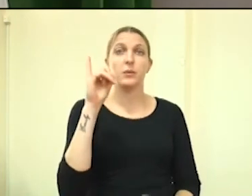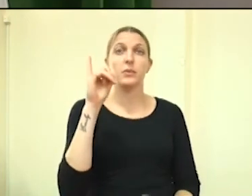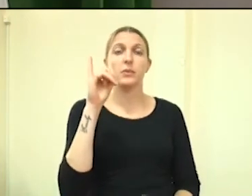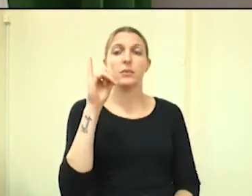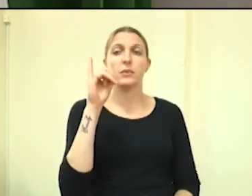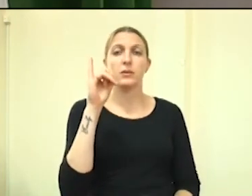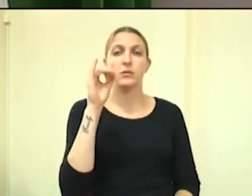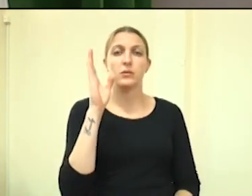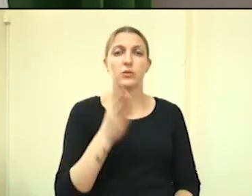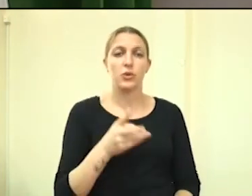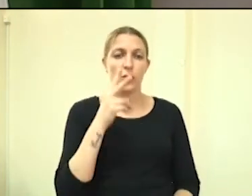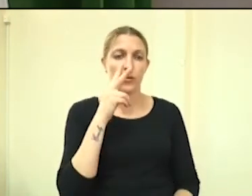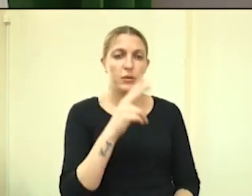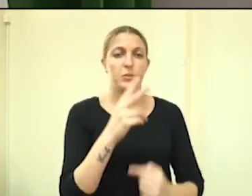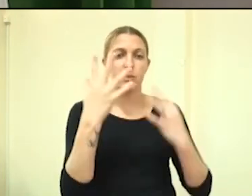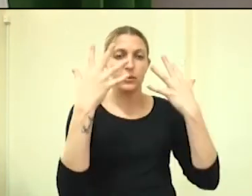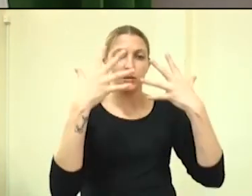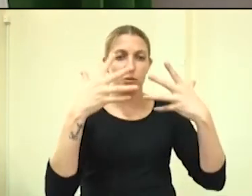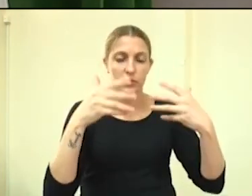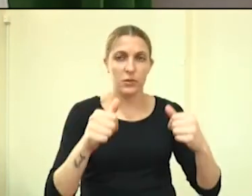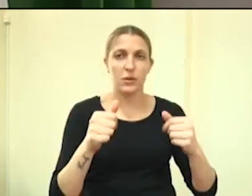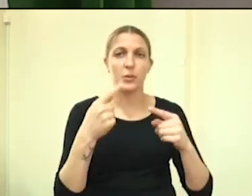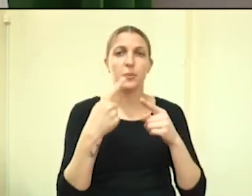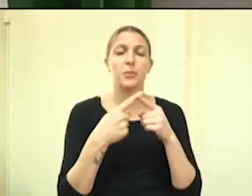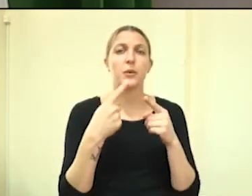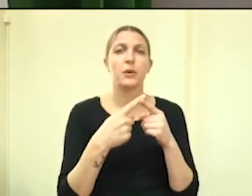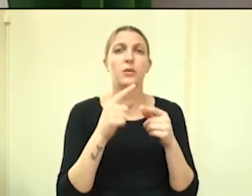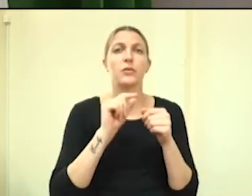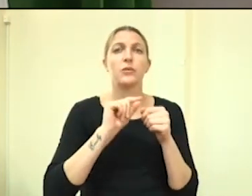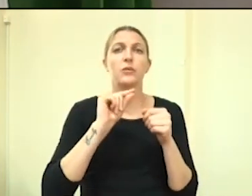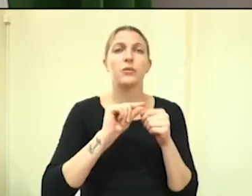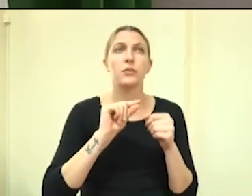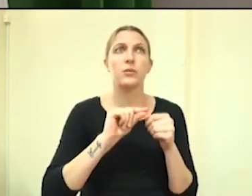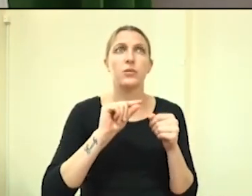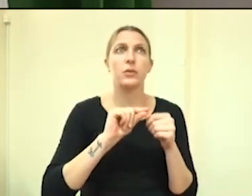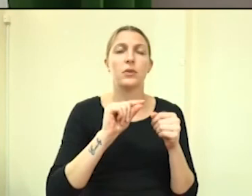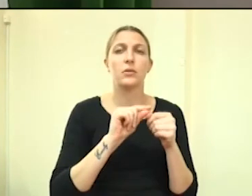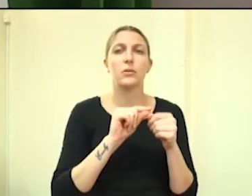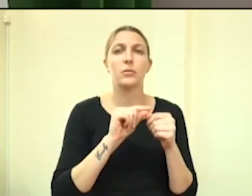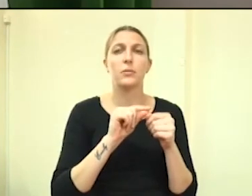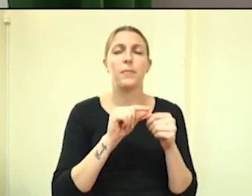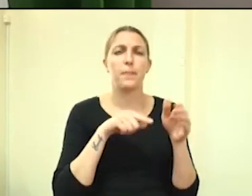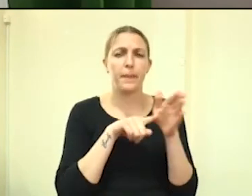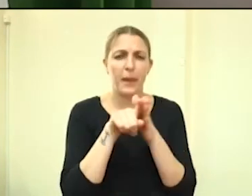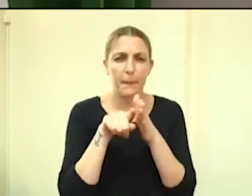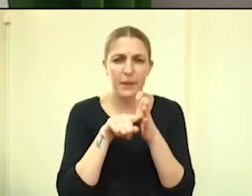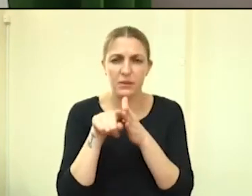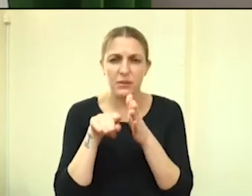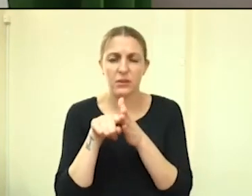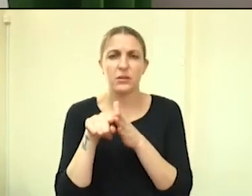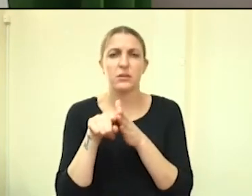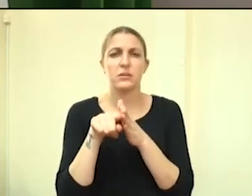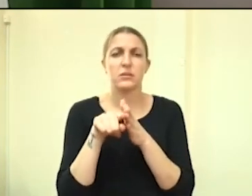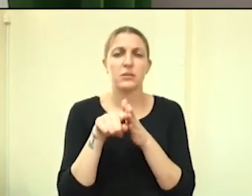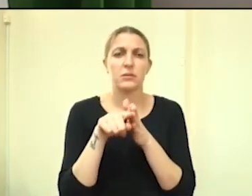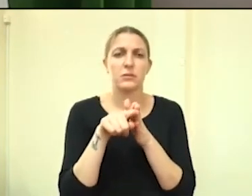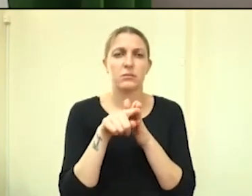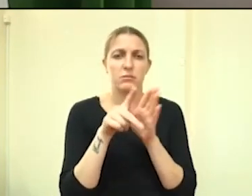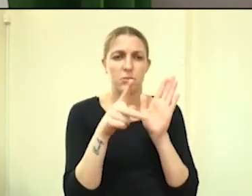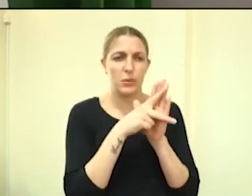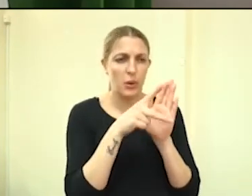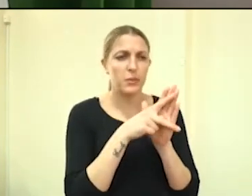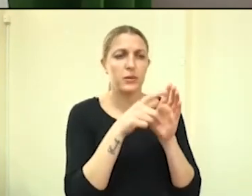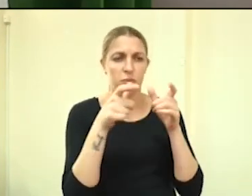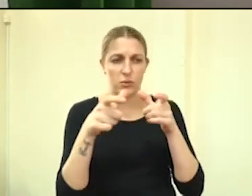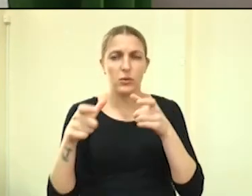como vimos na justificativa, uma vez que foi realizado um levantamento da área, né, aprovada, e